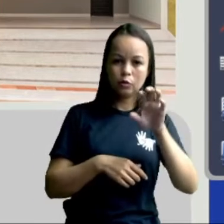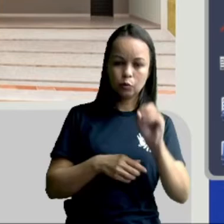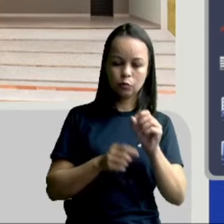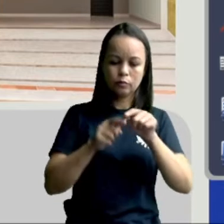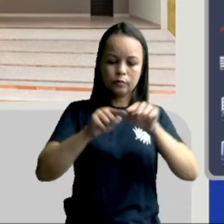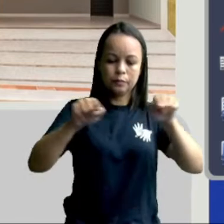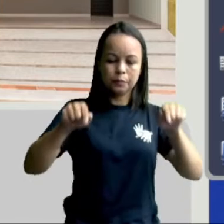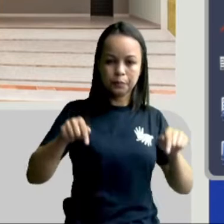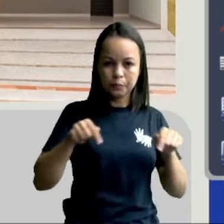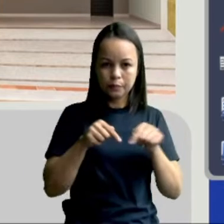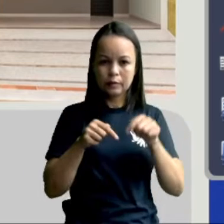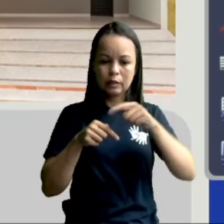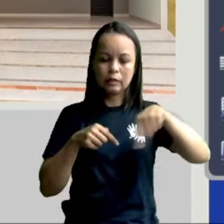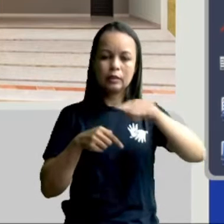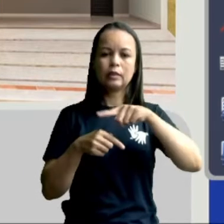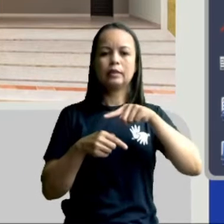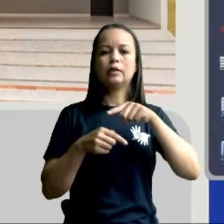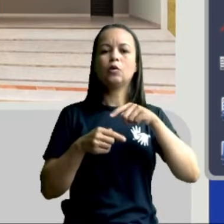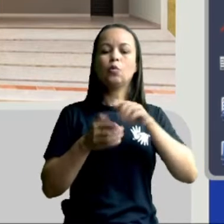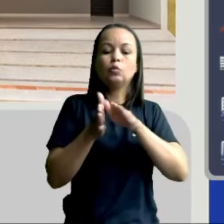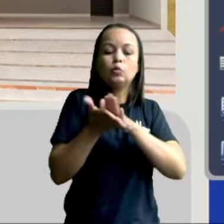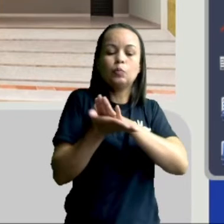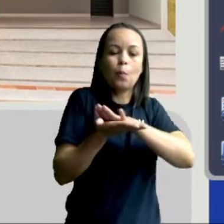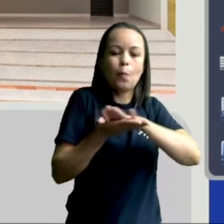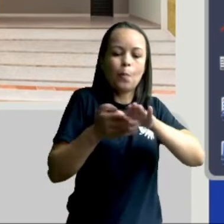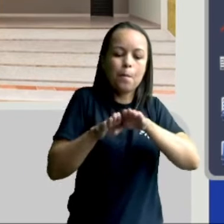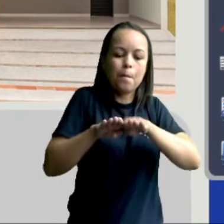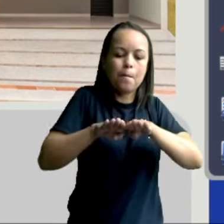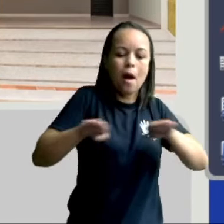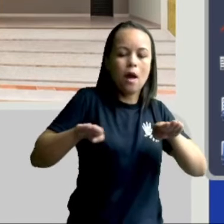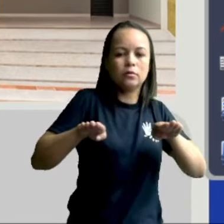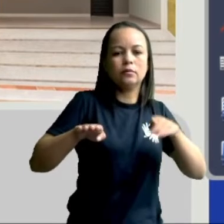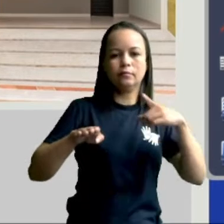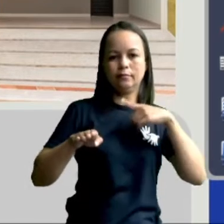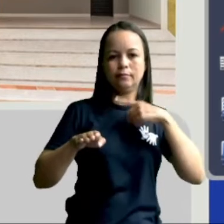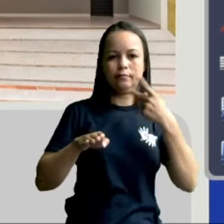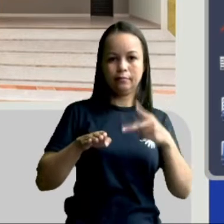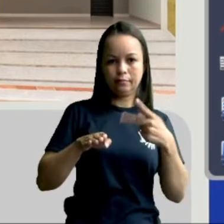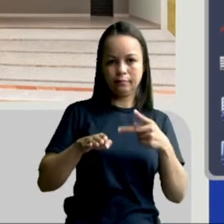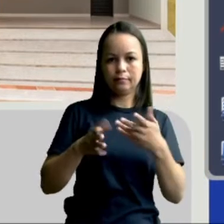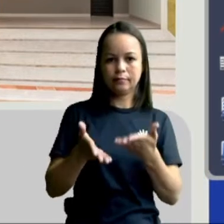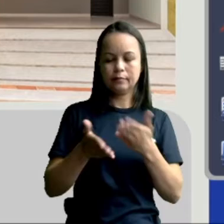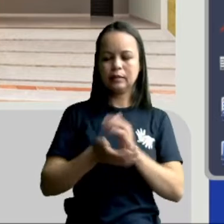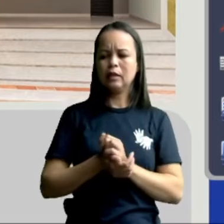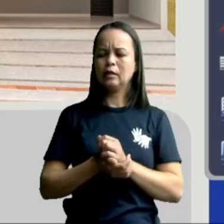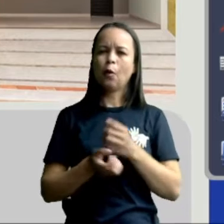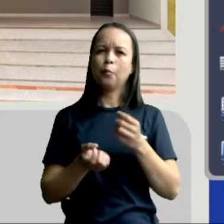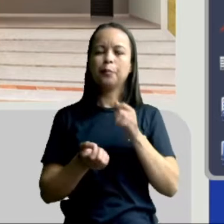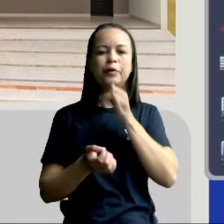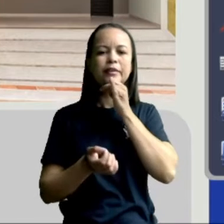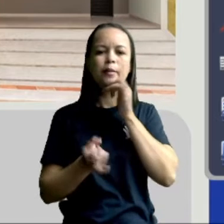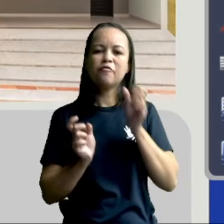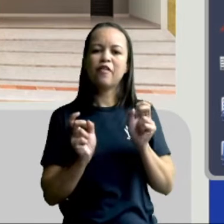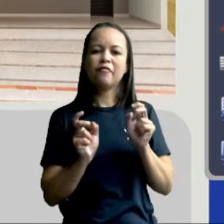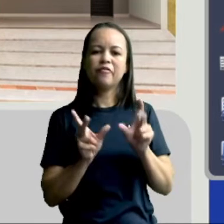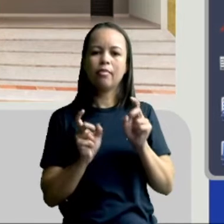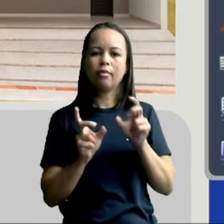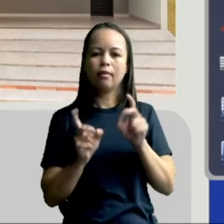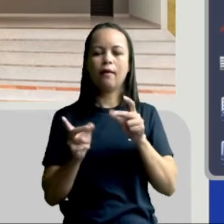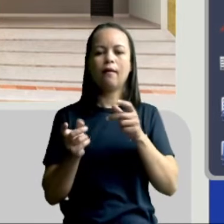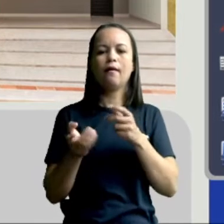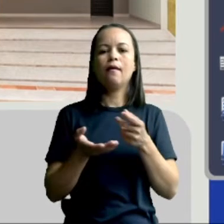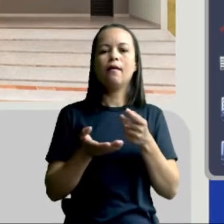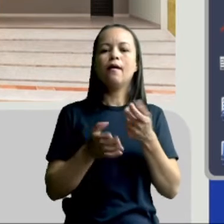o tamanho, o espaço que tem nesse terreno. Você quer lotear, né? Vai vender esse terreno, vai fazer lotes, e aí